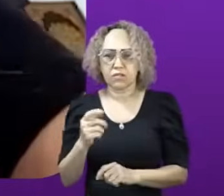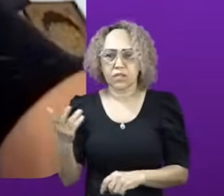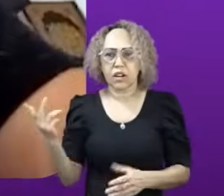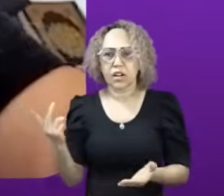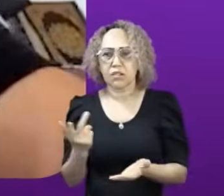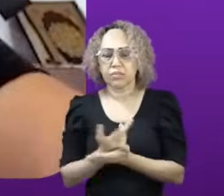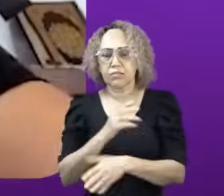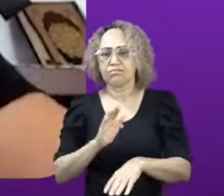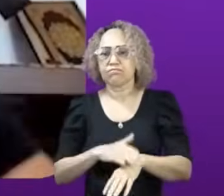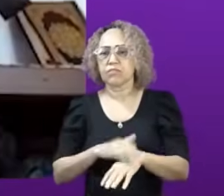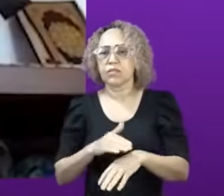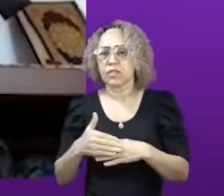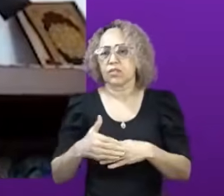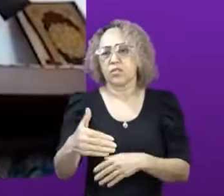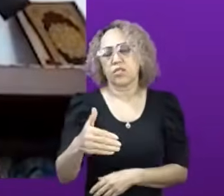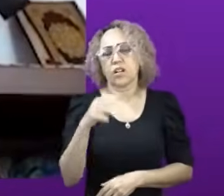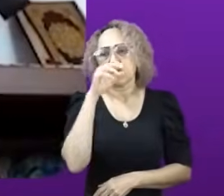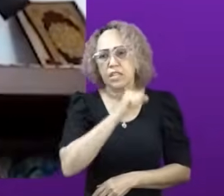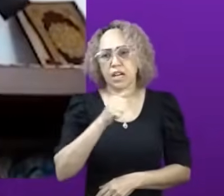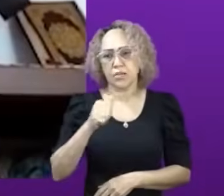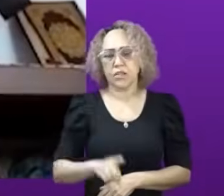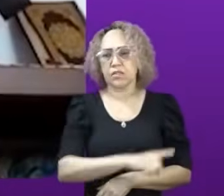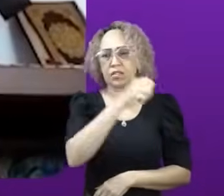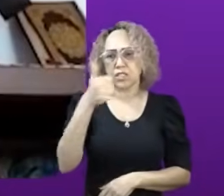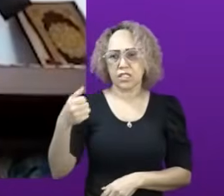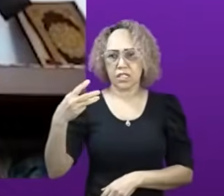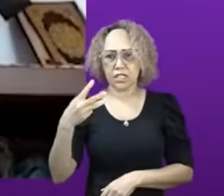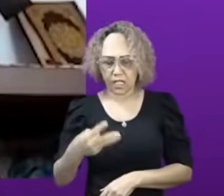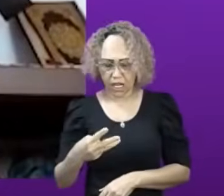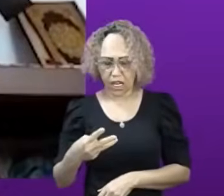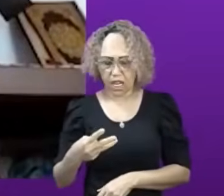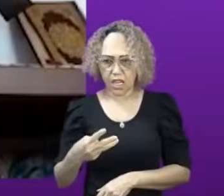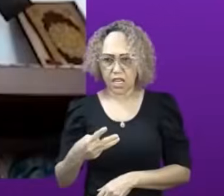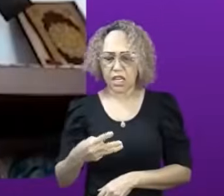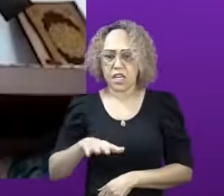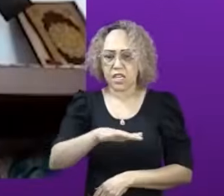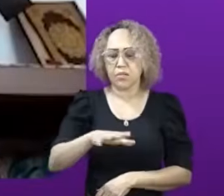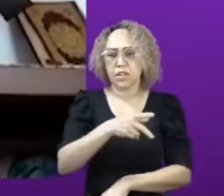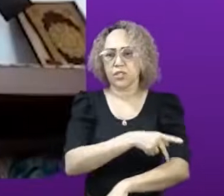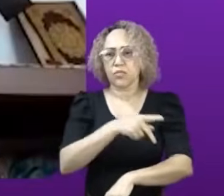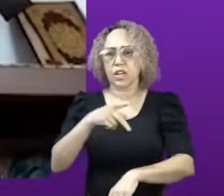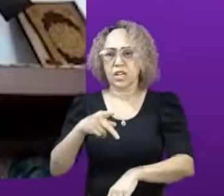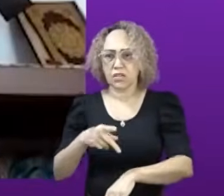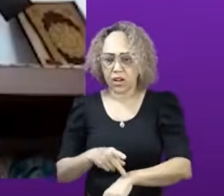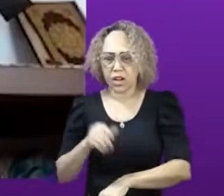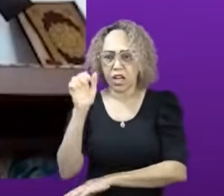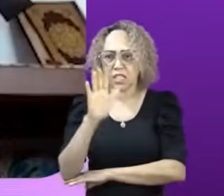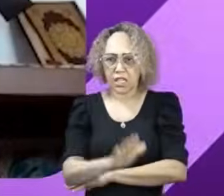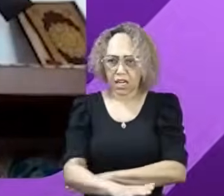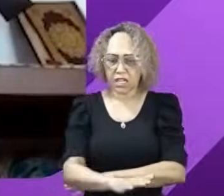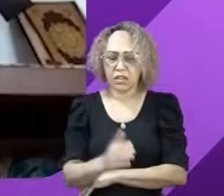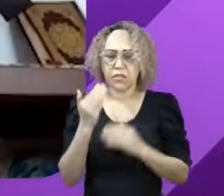no sábado, dia 13, aqui na Praça Central do Paranoá, à tarde, o Arte Candanga, o Cerrado